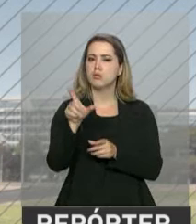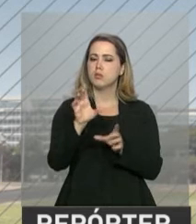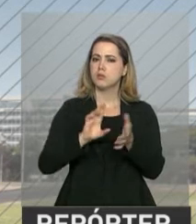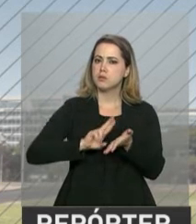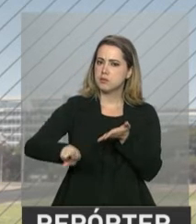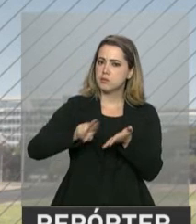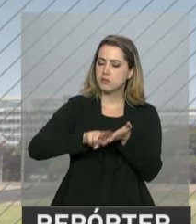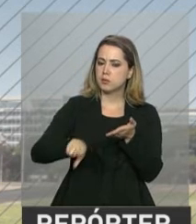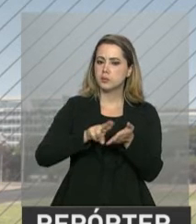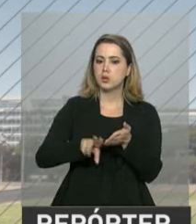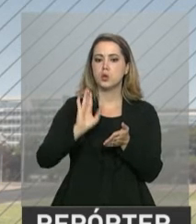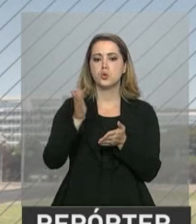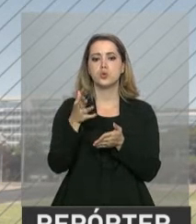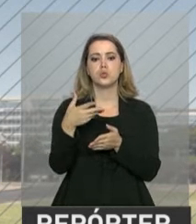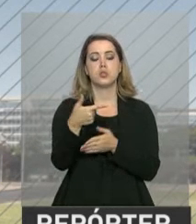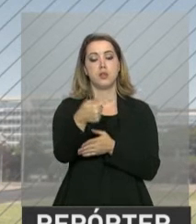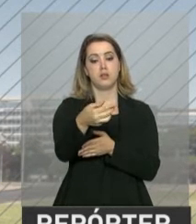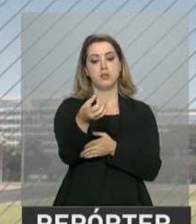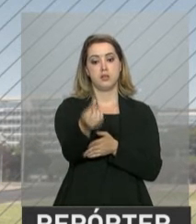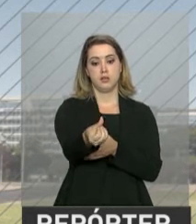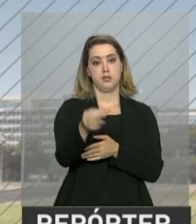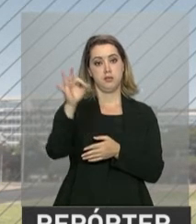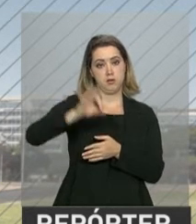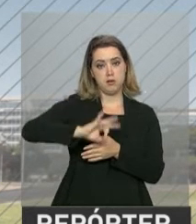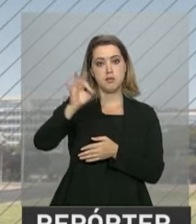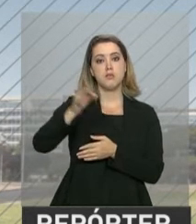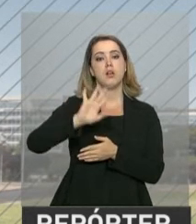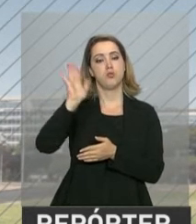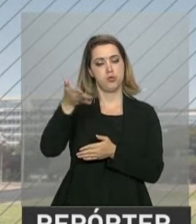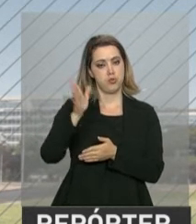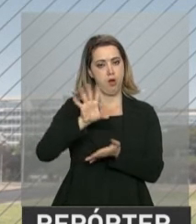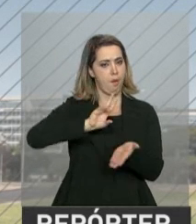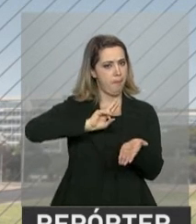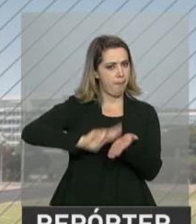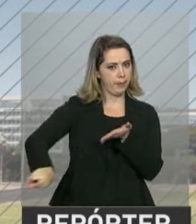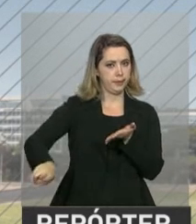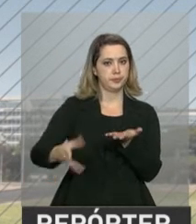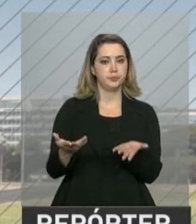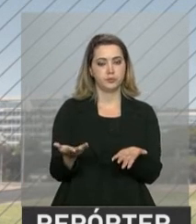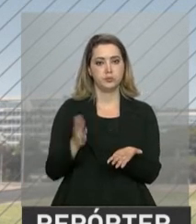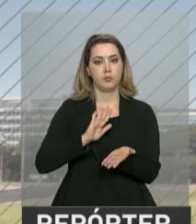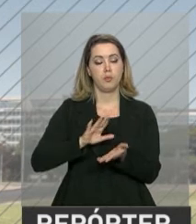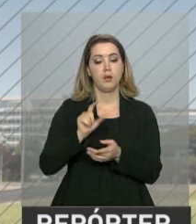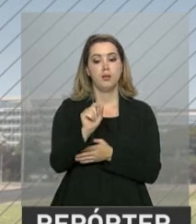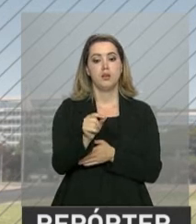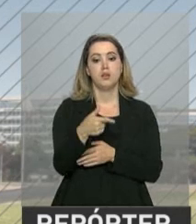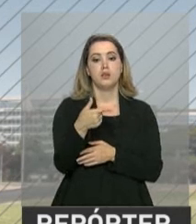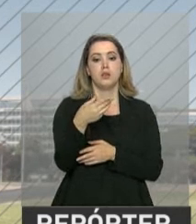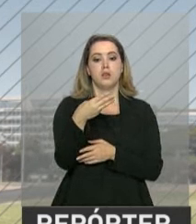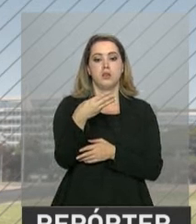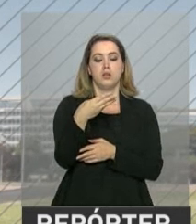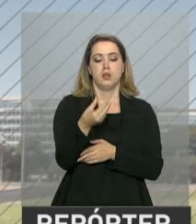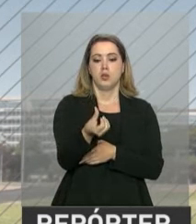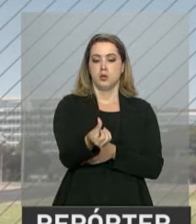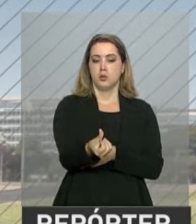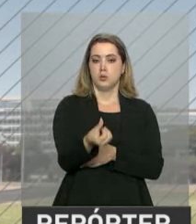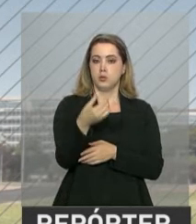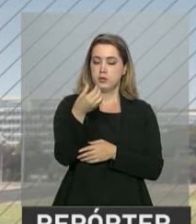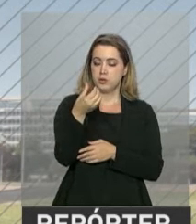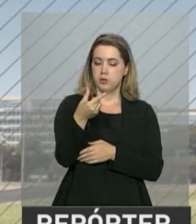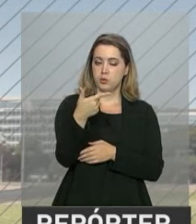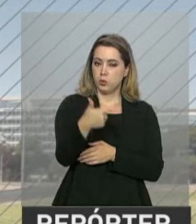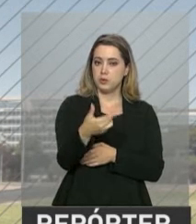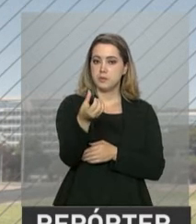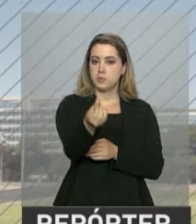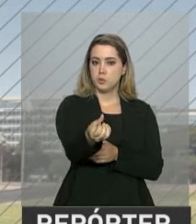o que representa 76 por cento da previsão inicial são 2 mil 630 cargos de direção e assessoramento